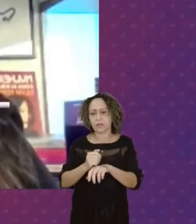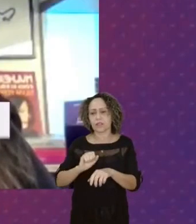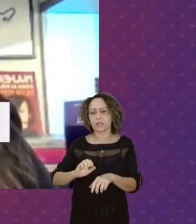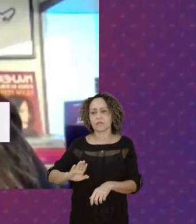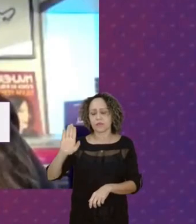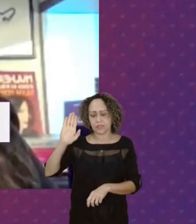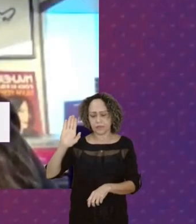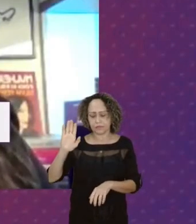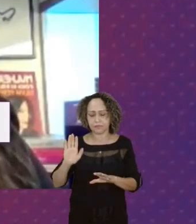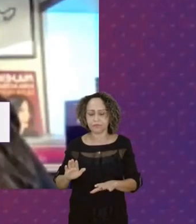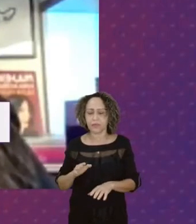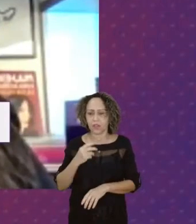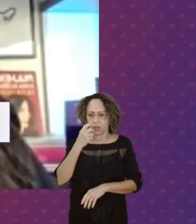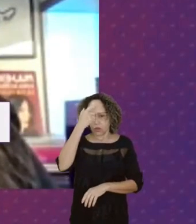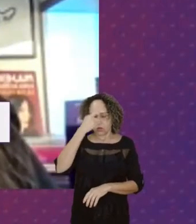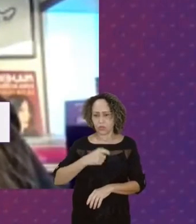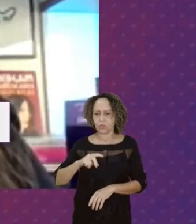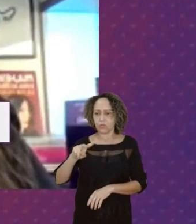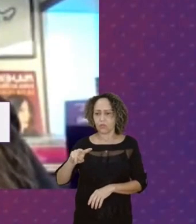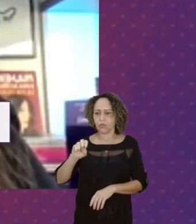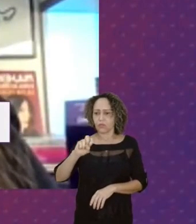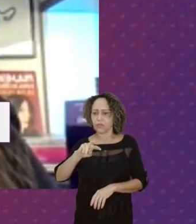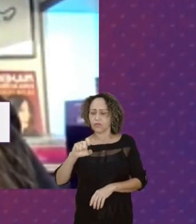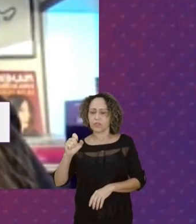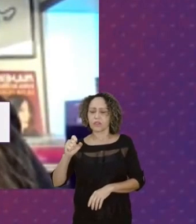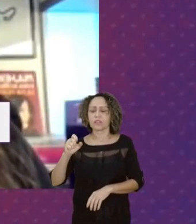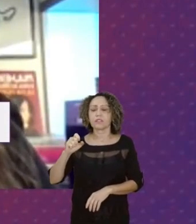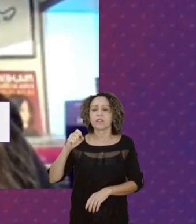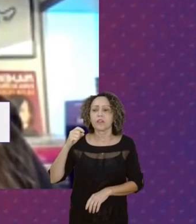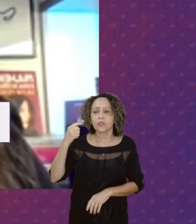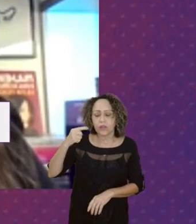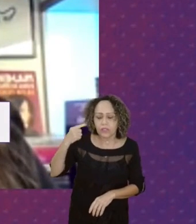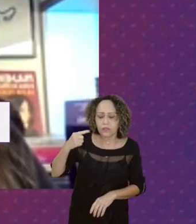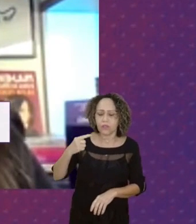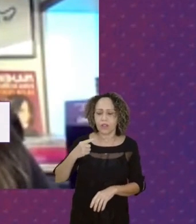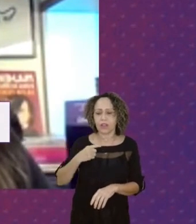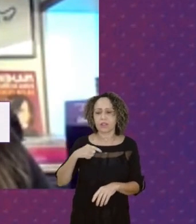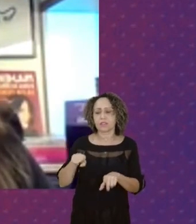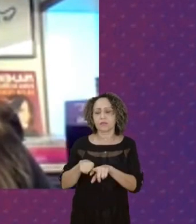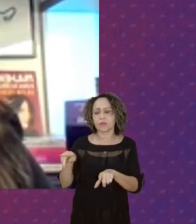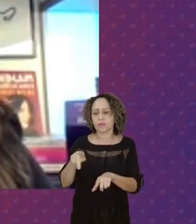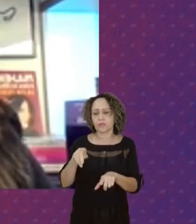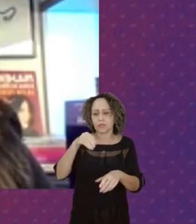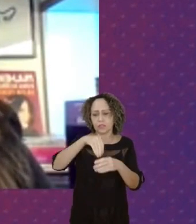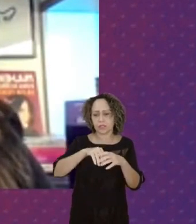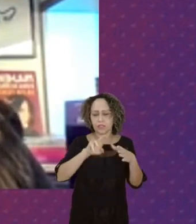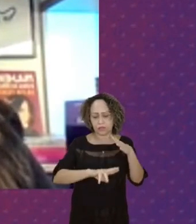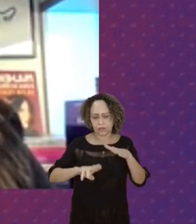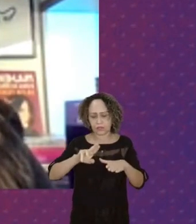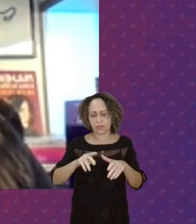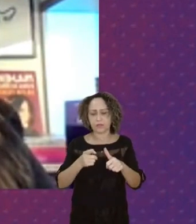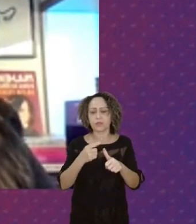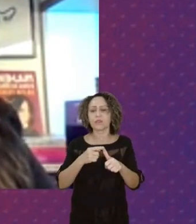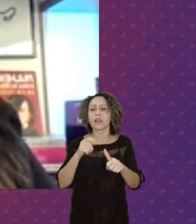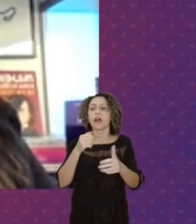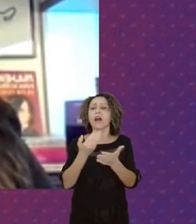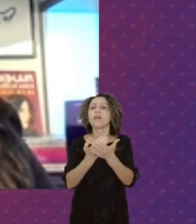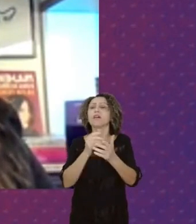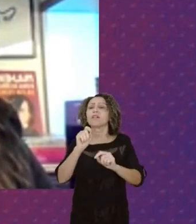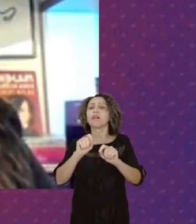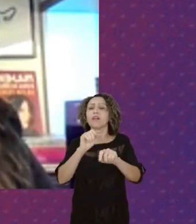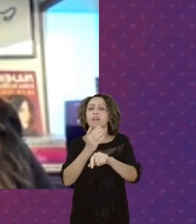Olá, eu sou a Gabriela Araújo, eu sou advogada e professora universitária, e o tema da nossa primeira aula será pré-campanha. O que